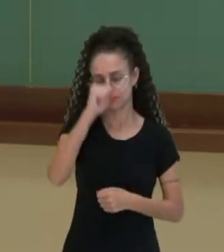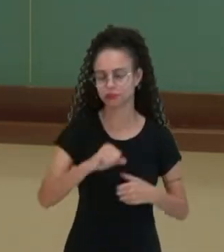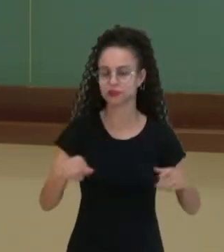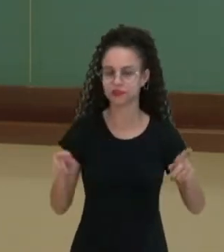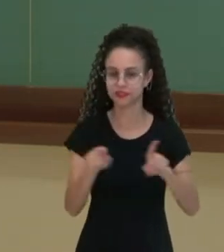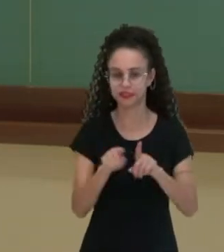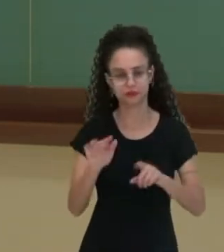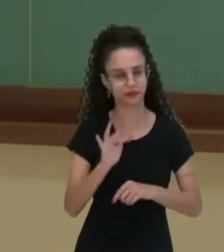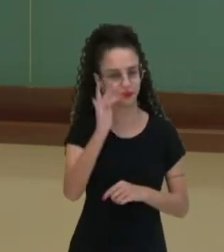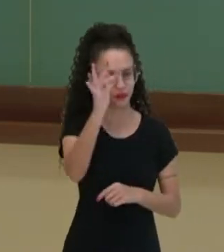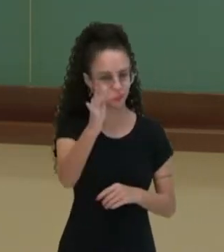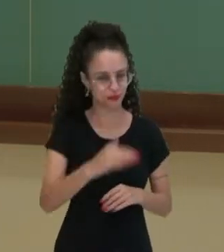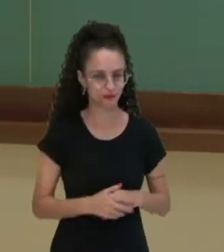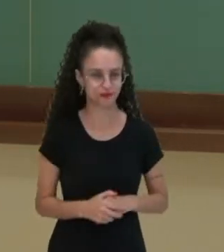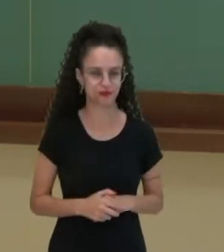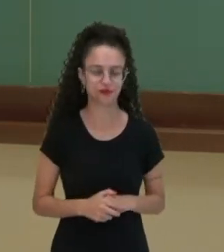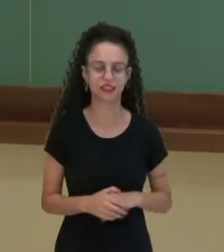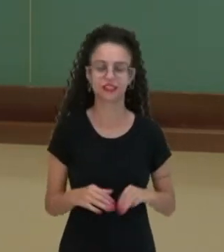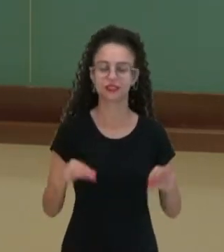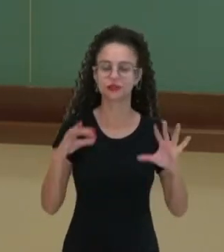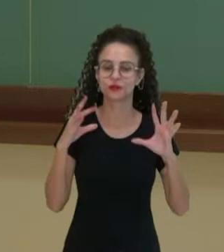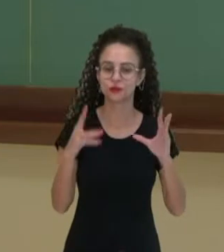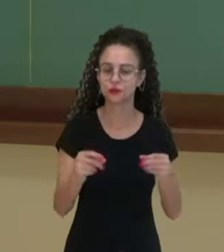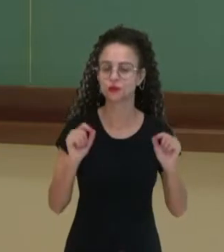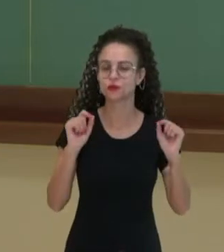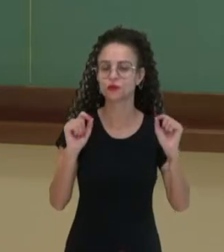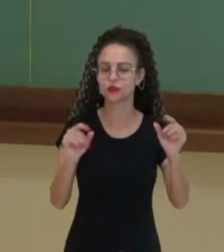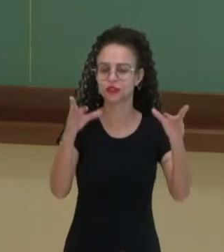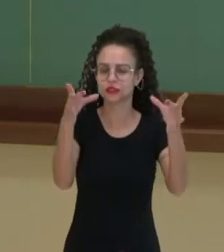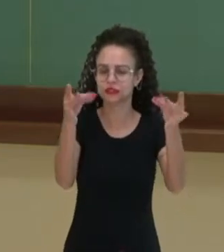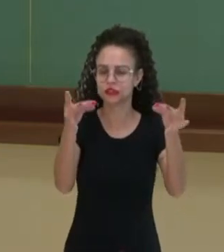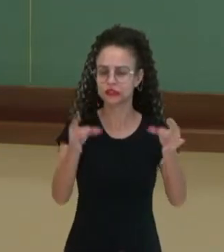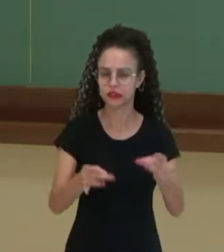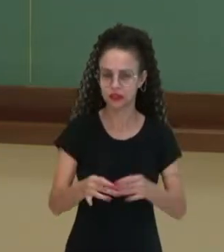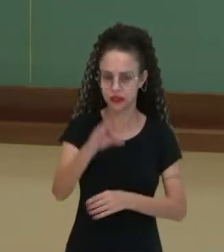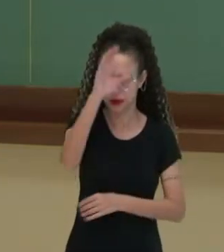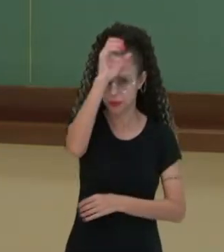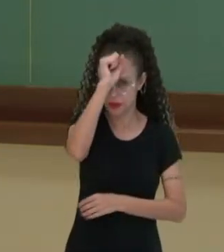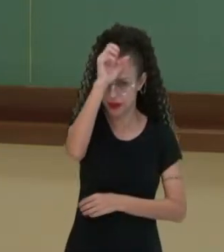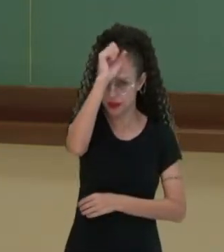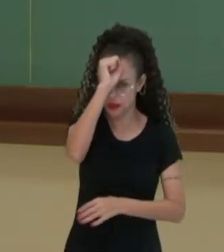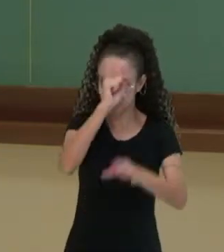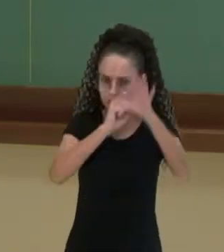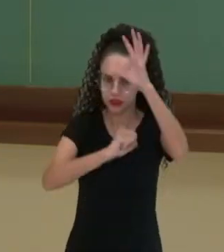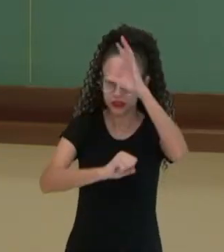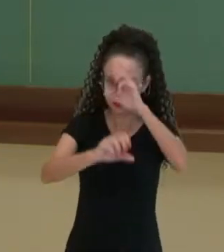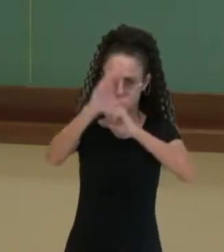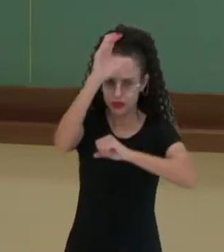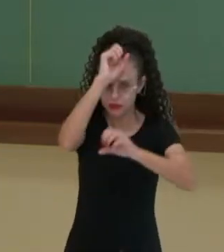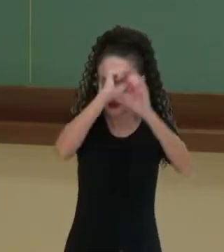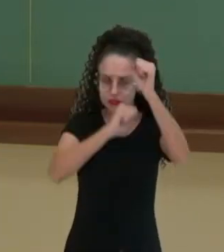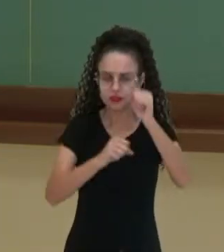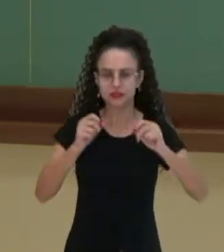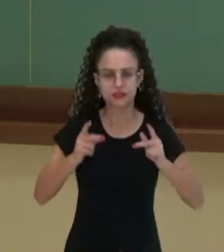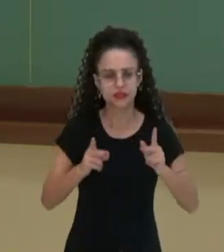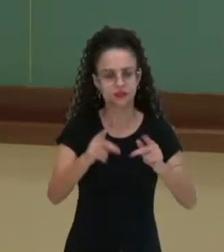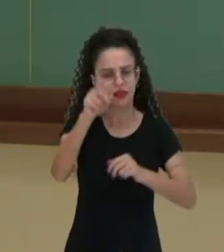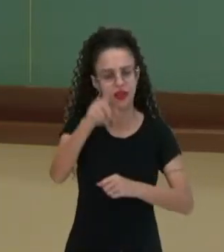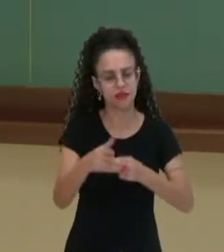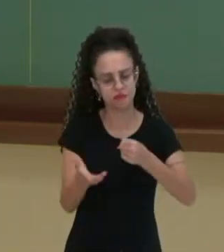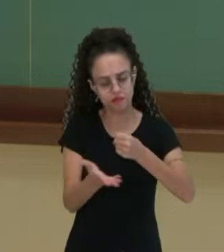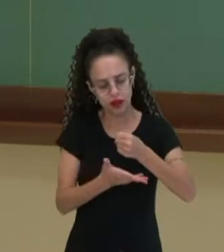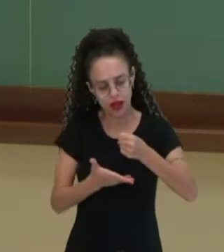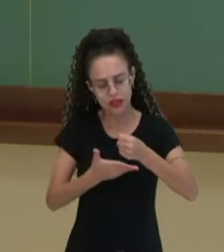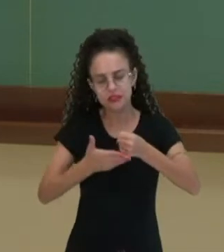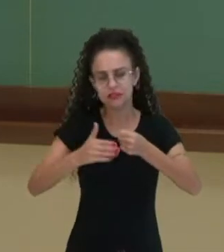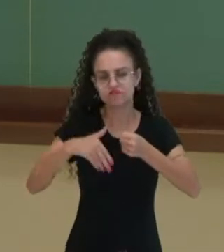também para o futuro. Então, tudo aquilo que a gente vai aprendendo, ele vai servir como base, certo? Para aquilo que a gente